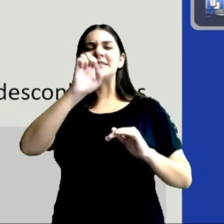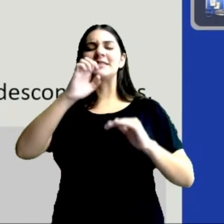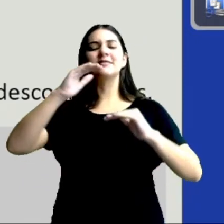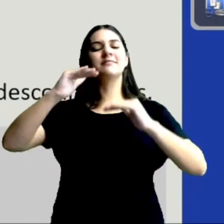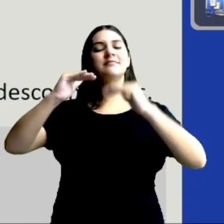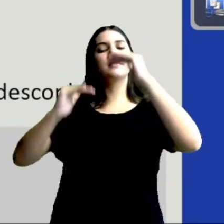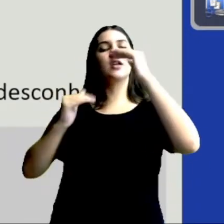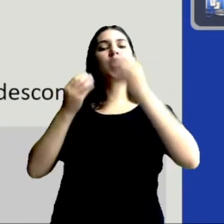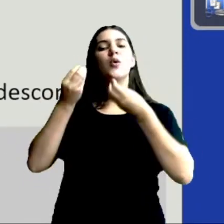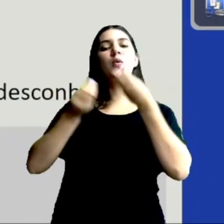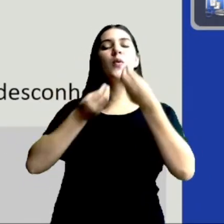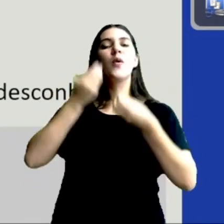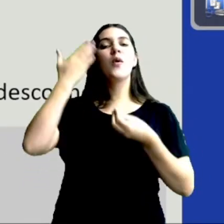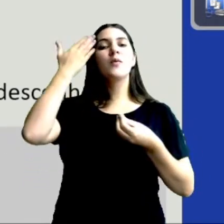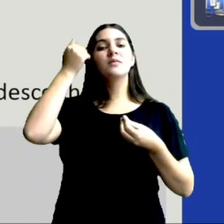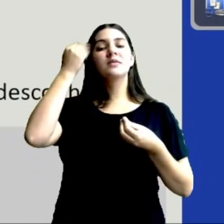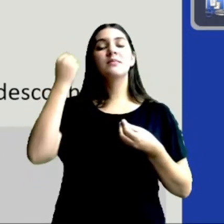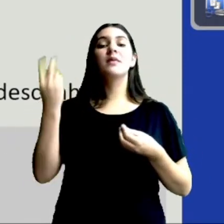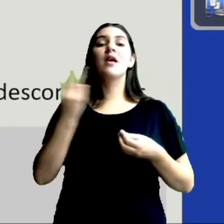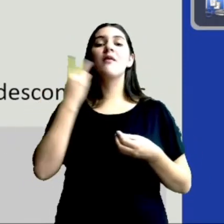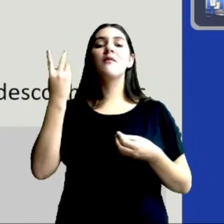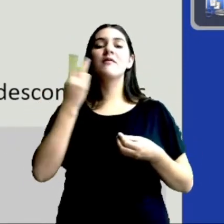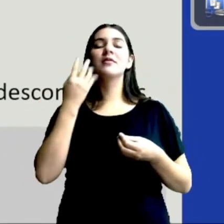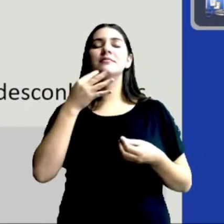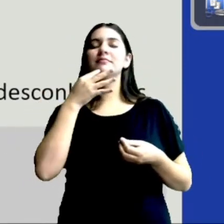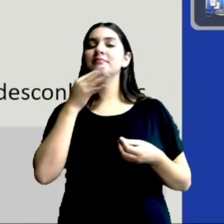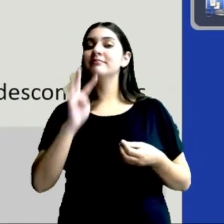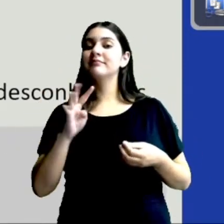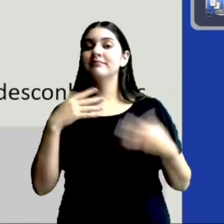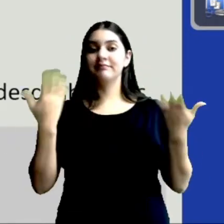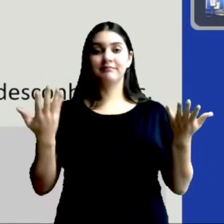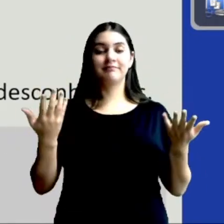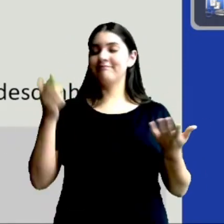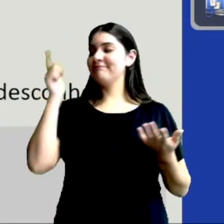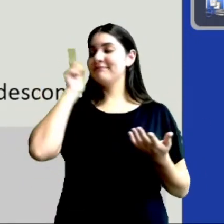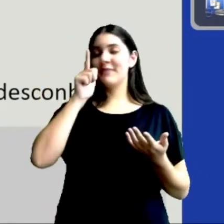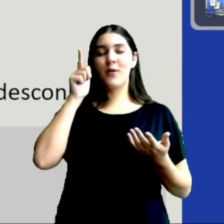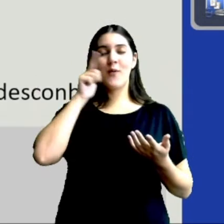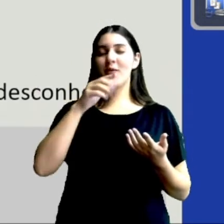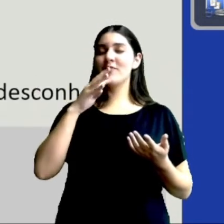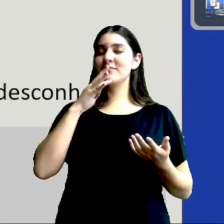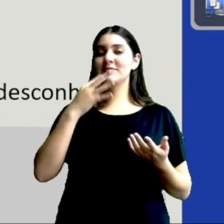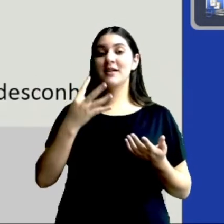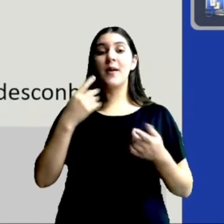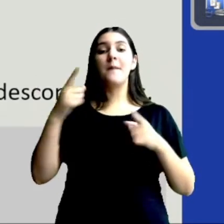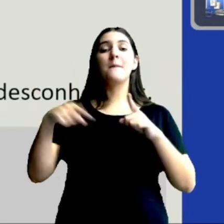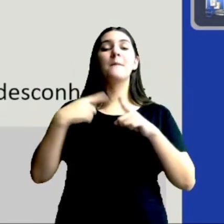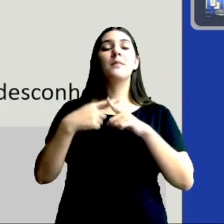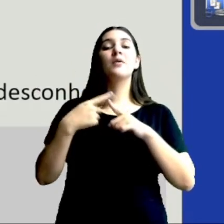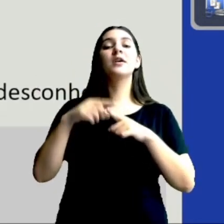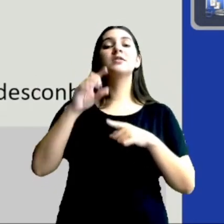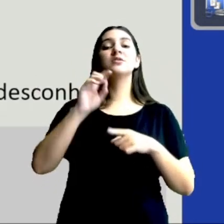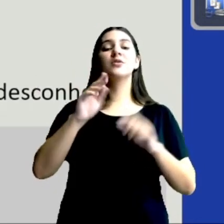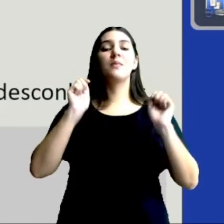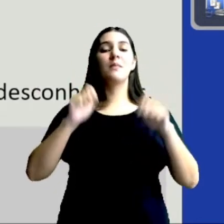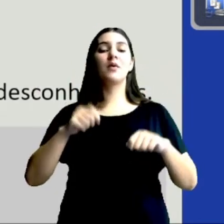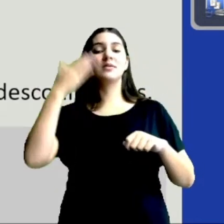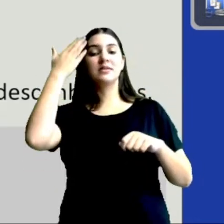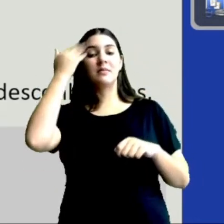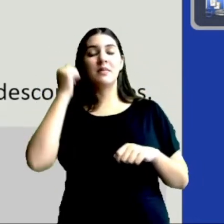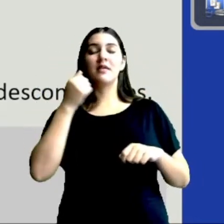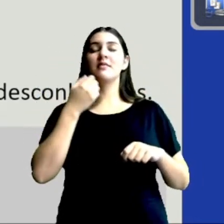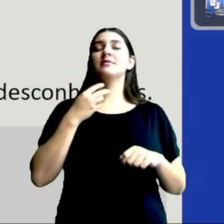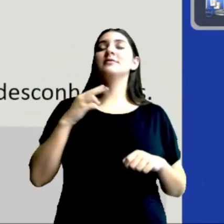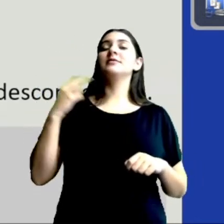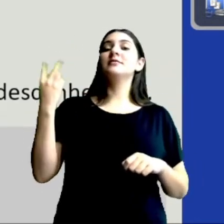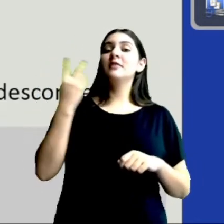gente vai conseguir descobrir o valor desconhecido? E a gente viu que não. Só dá para descobrir se a balança está equilibrada. Então, neste caso,